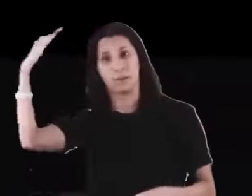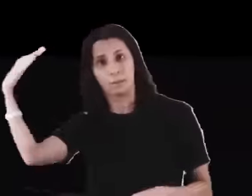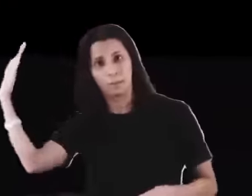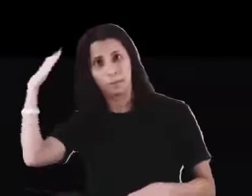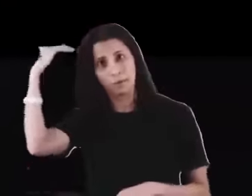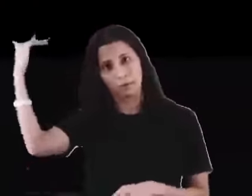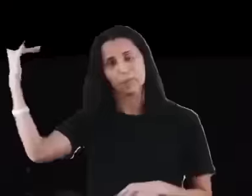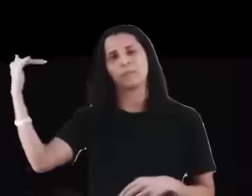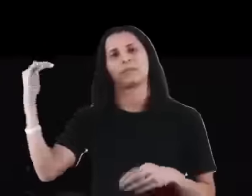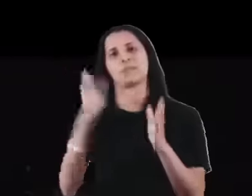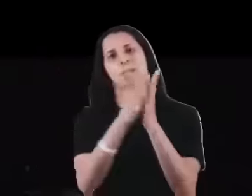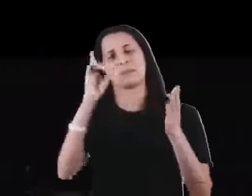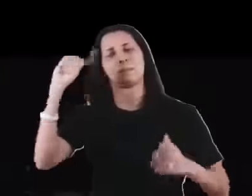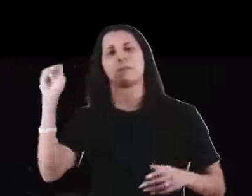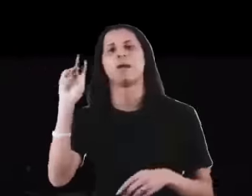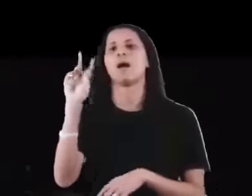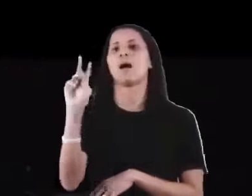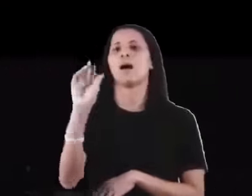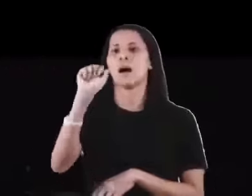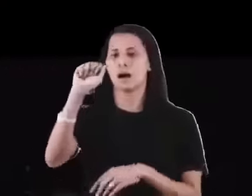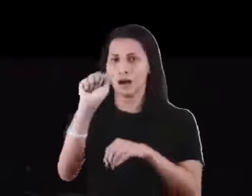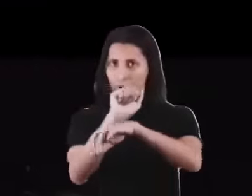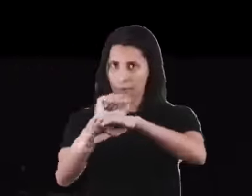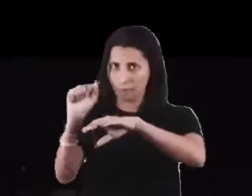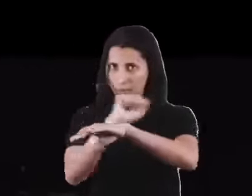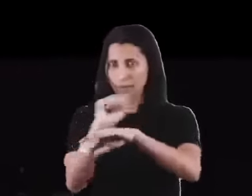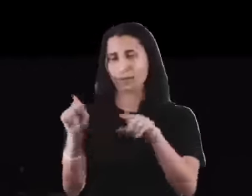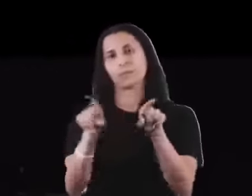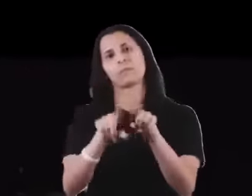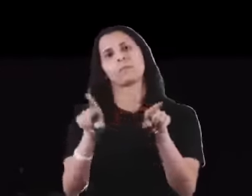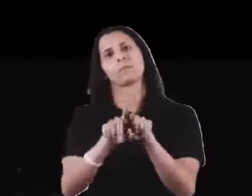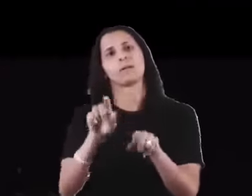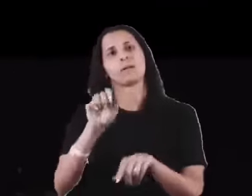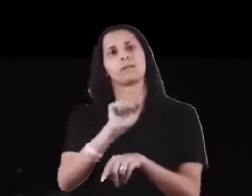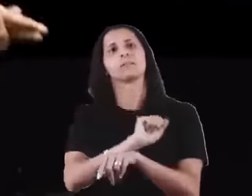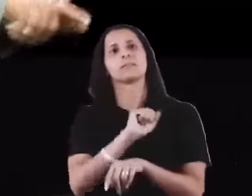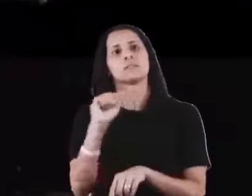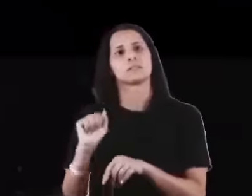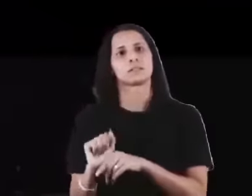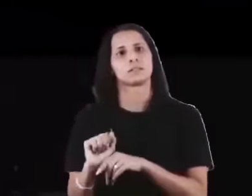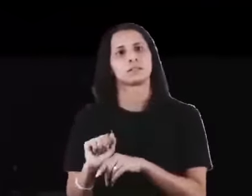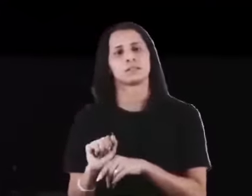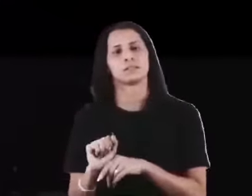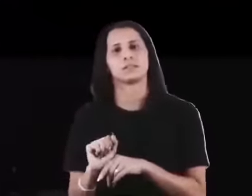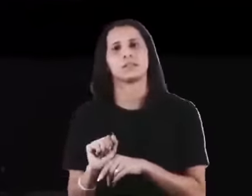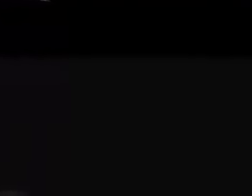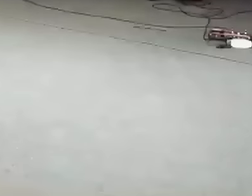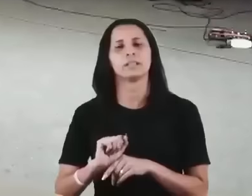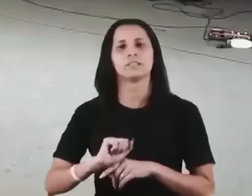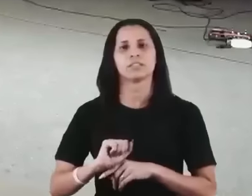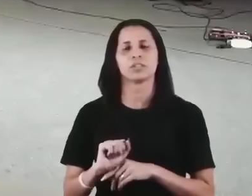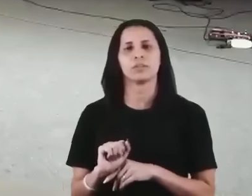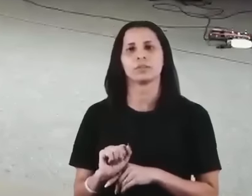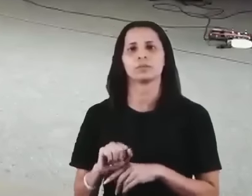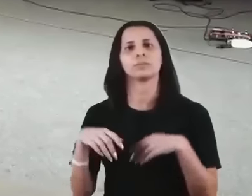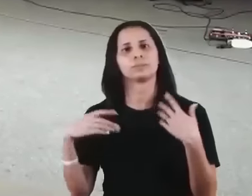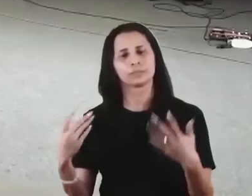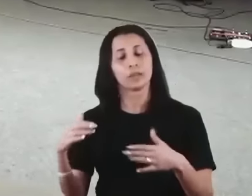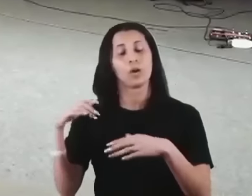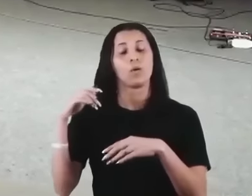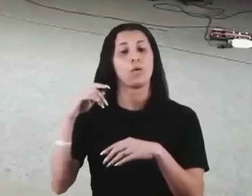ela era serva de Sara e Deus havia prometido dar Abraão uma descendência numerosa